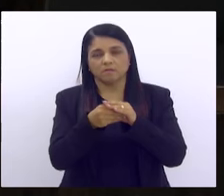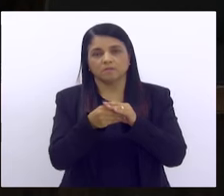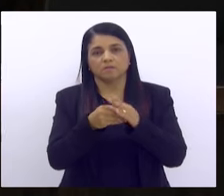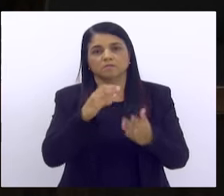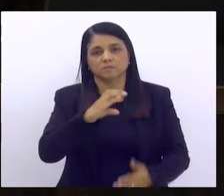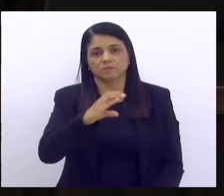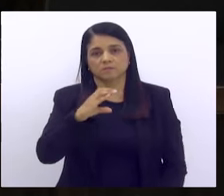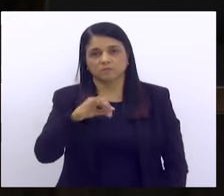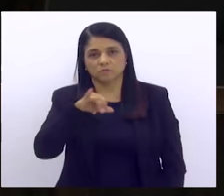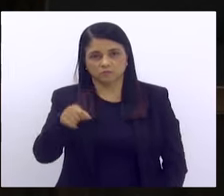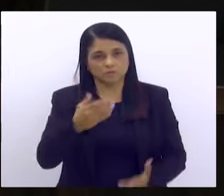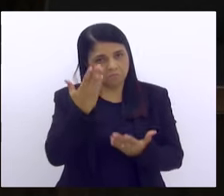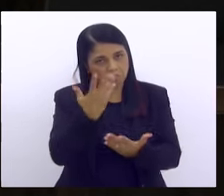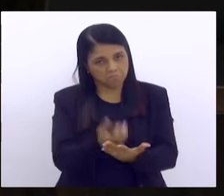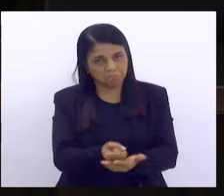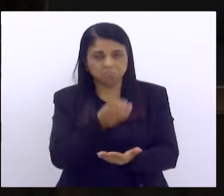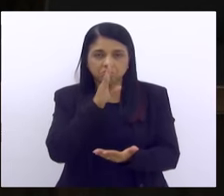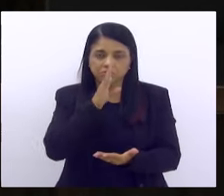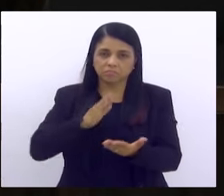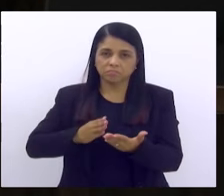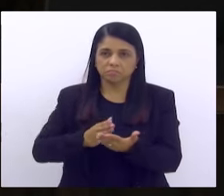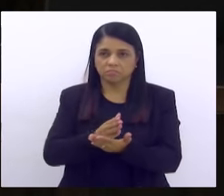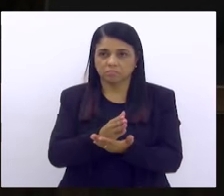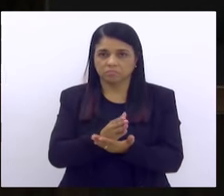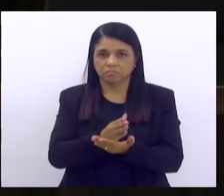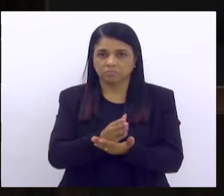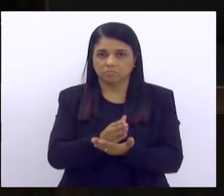CCJ. Os senhores que aprovam, permaneçam como estão.